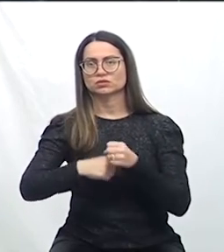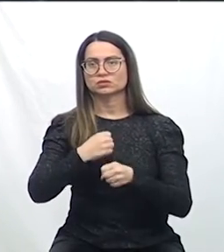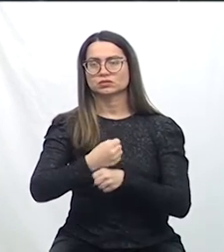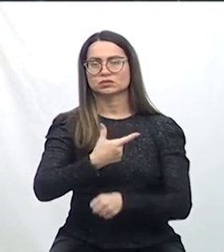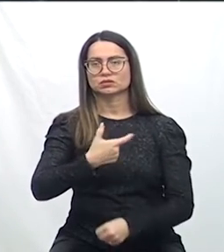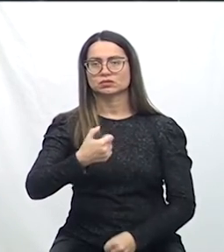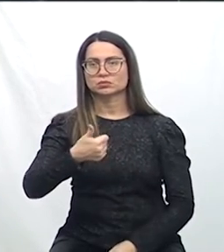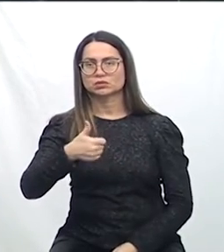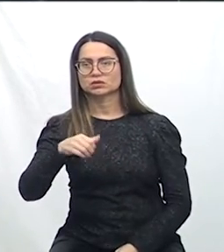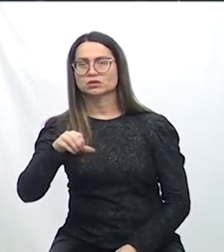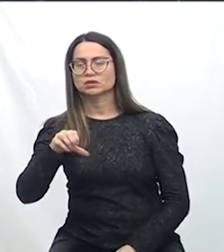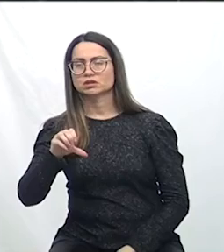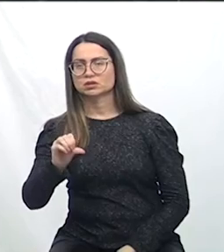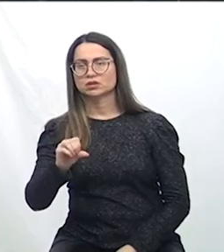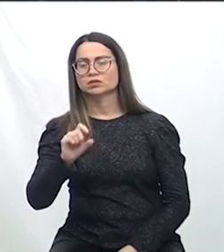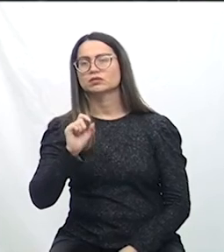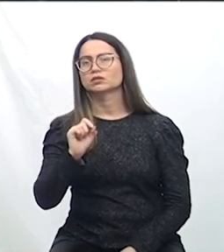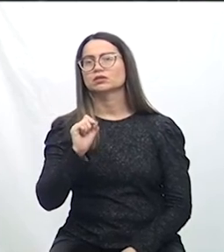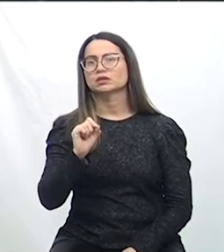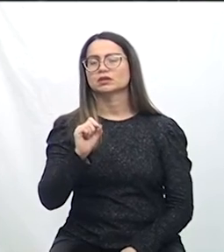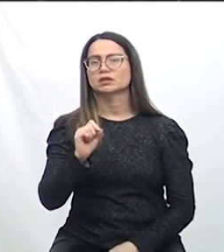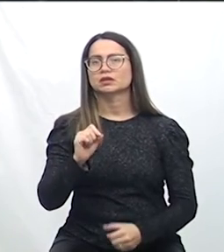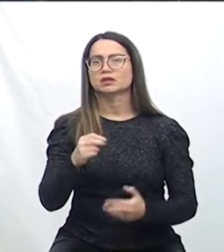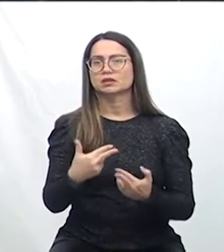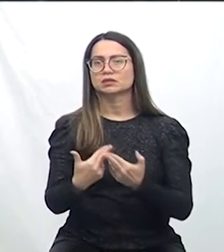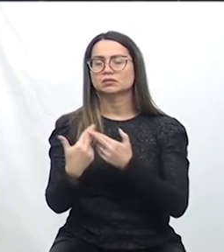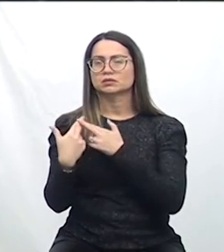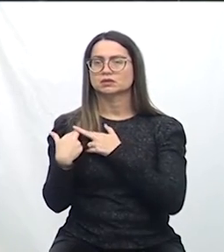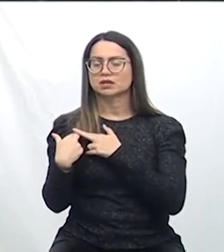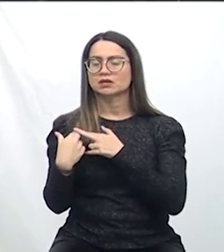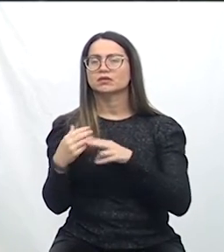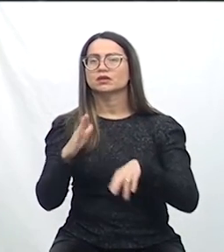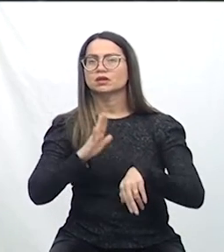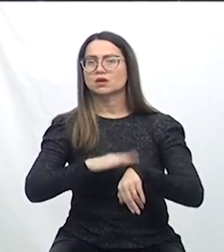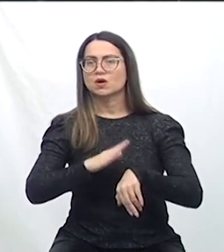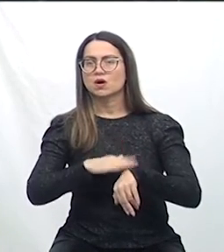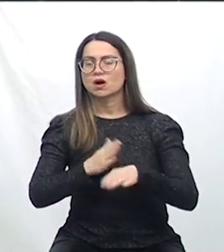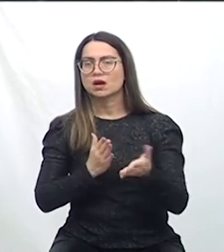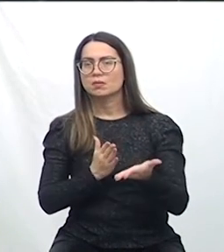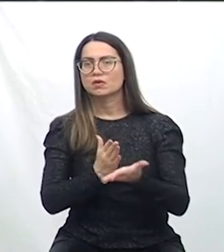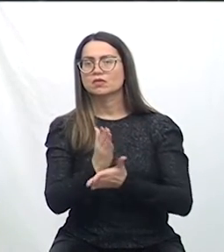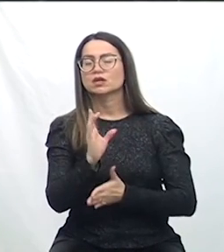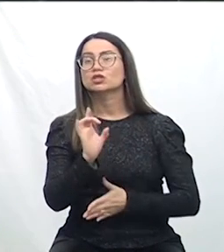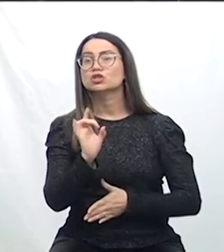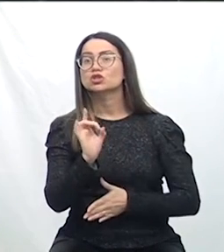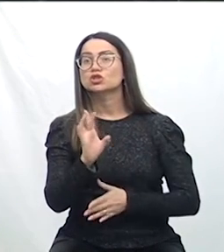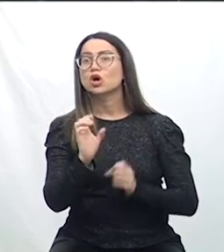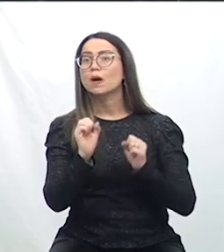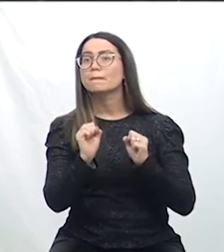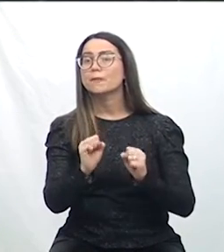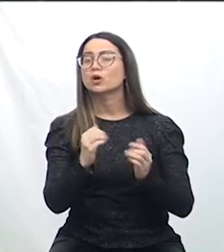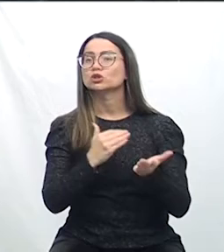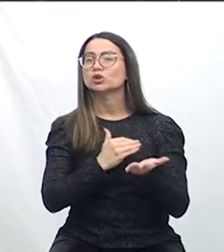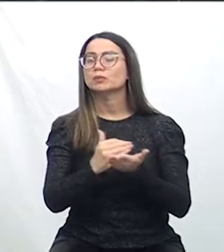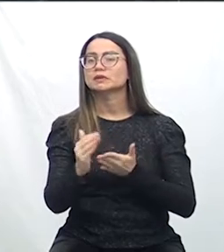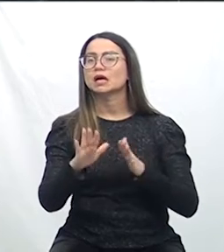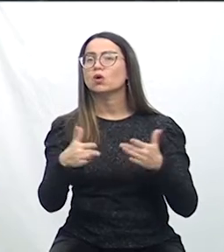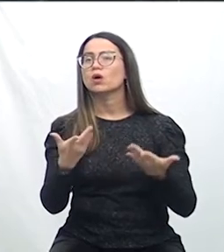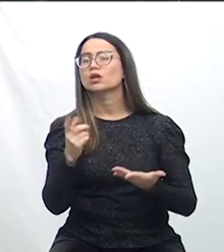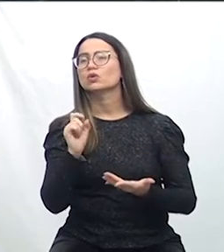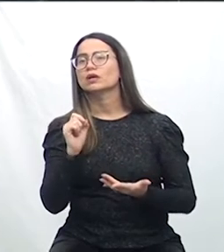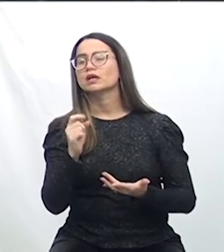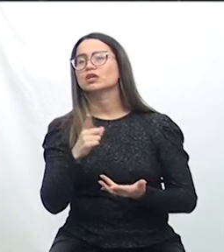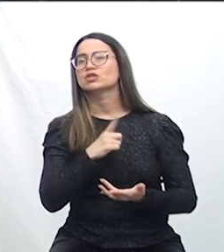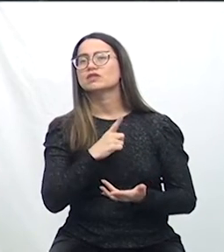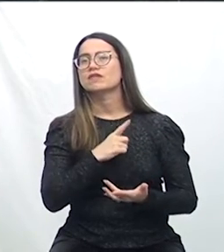022/2019 que a frente parlamentar, ora aprovada por esse plenário, somente será instalada quando houver pelo